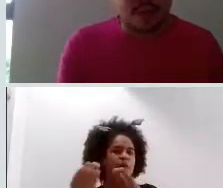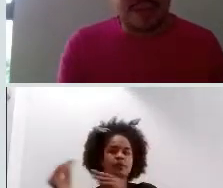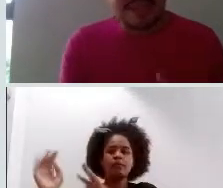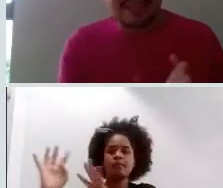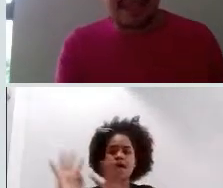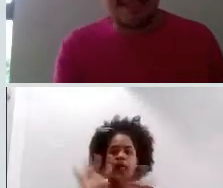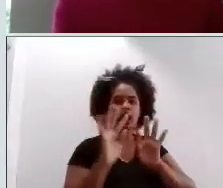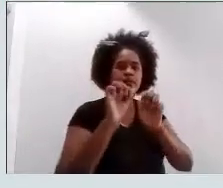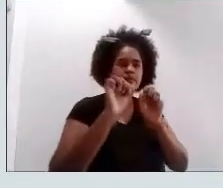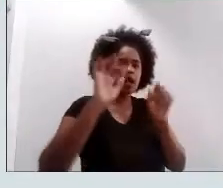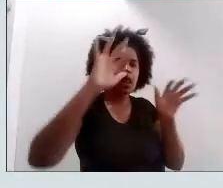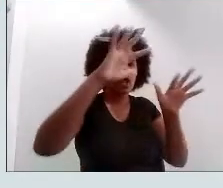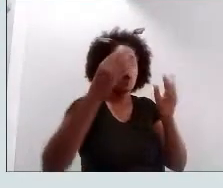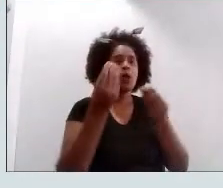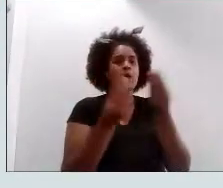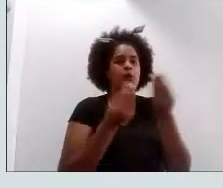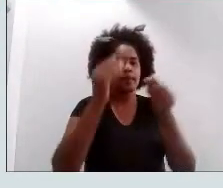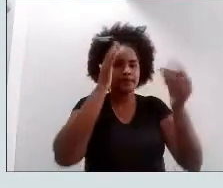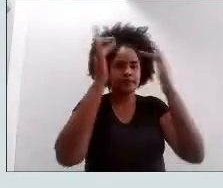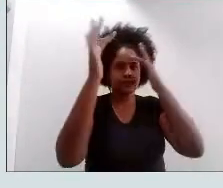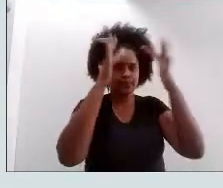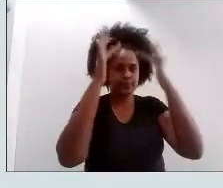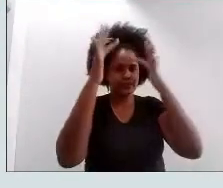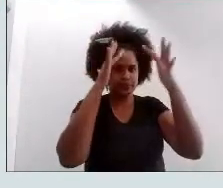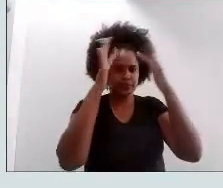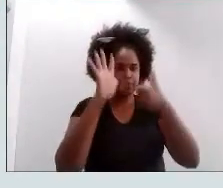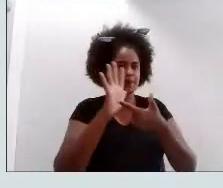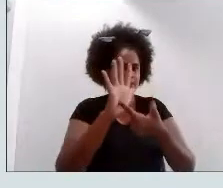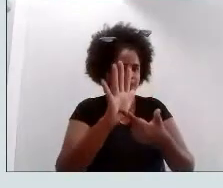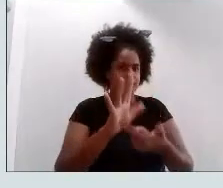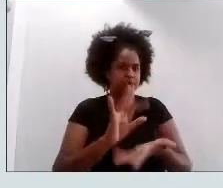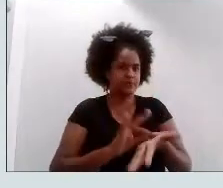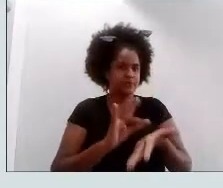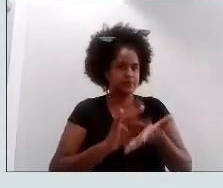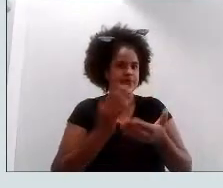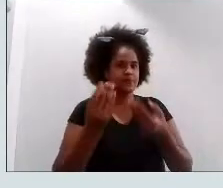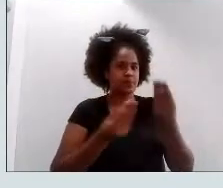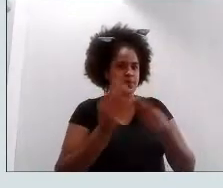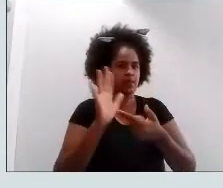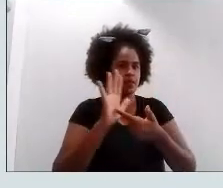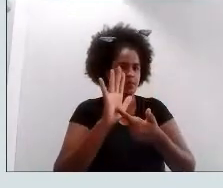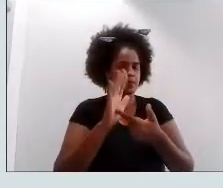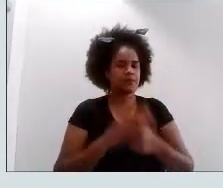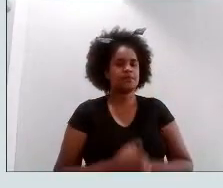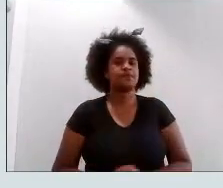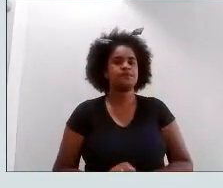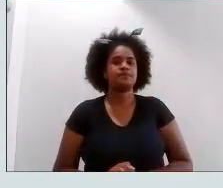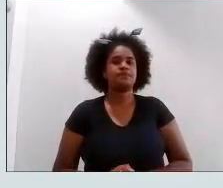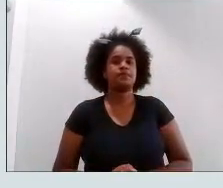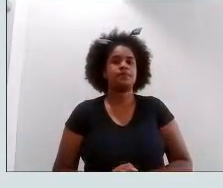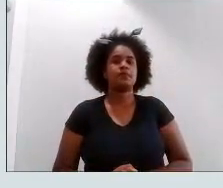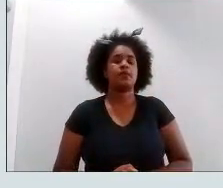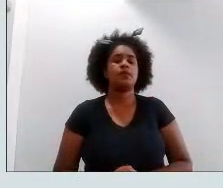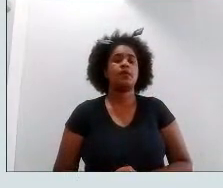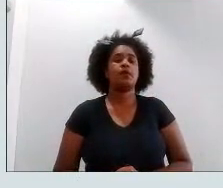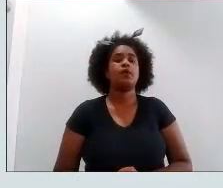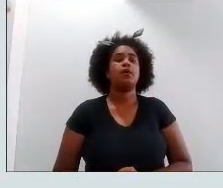duas hipóteses, essas 3 hipóteses na realidade, né? Uma mostrando a vinda a